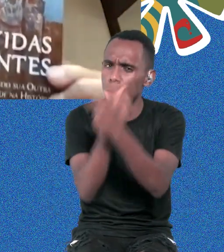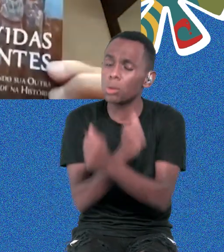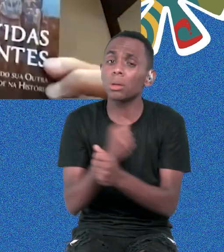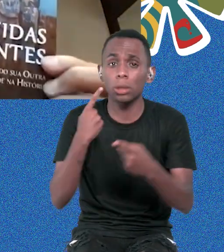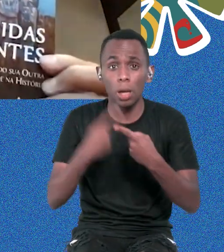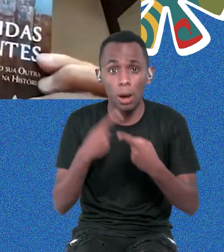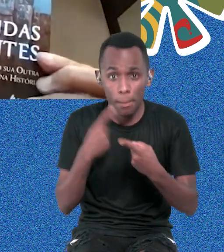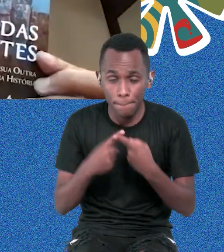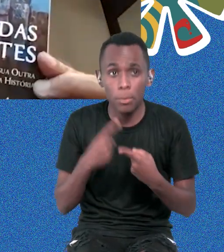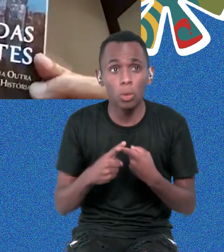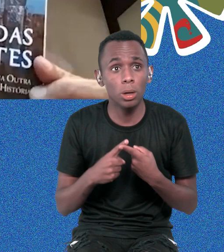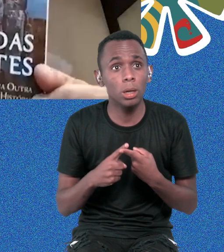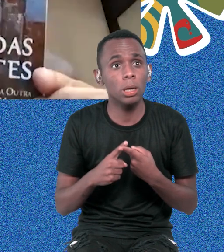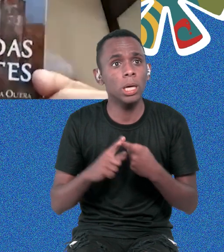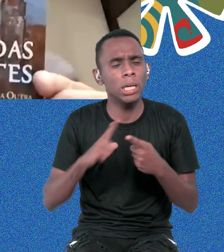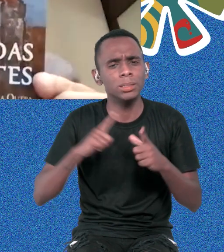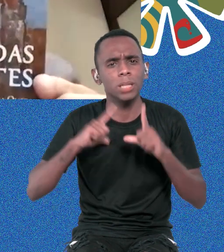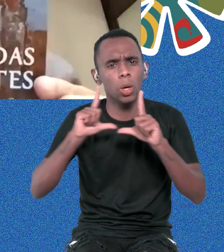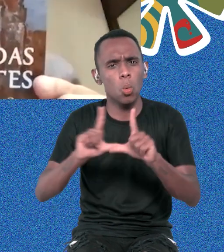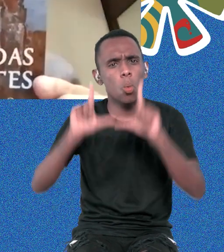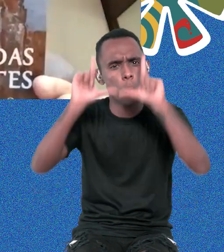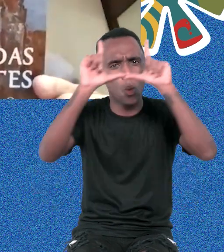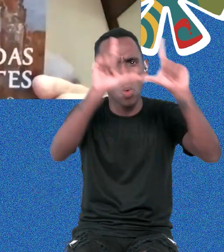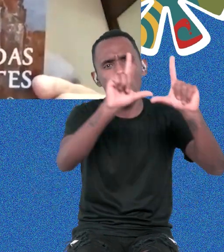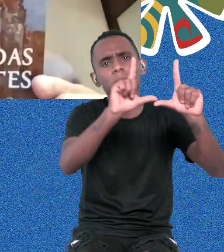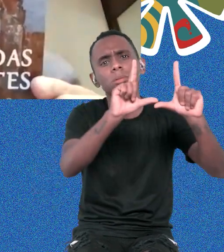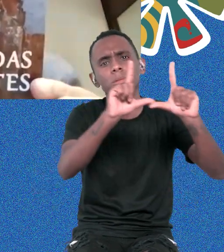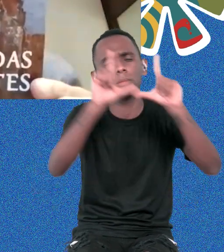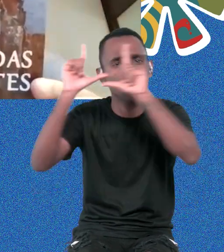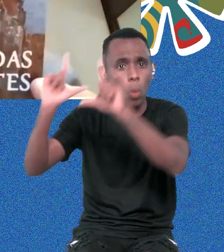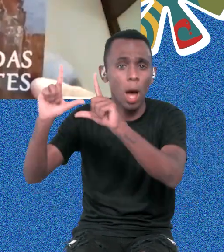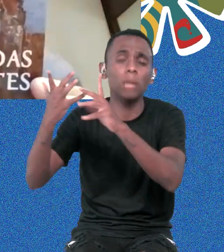porque ela traz um quadro, né?